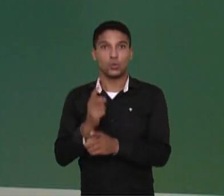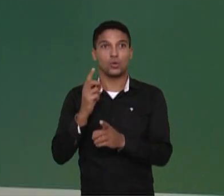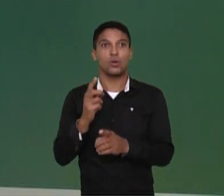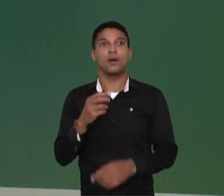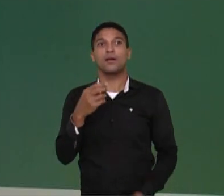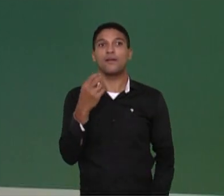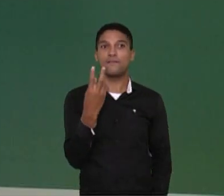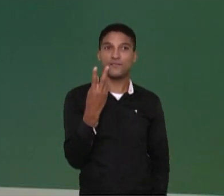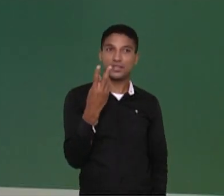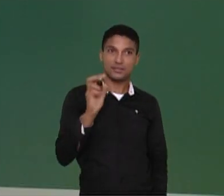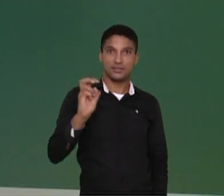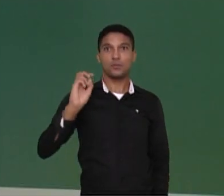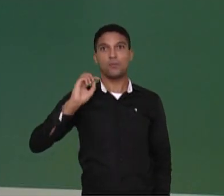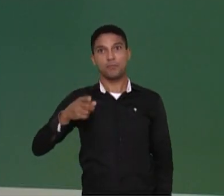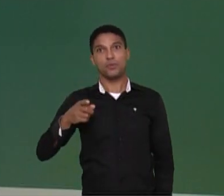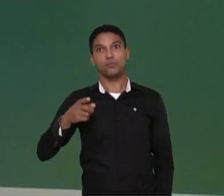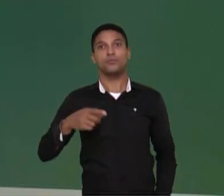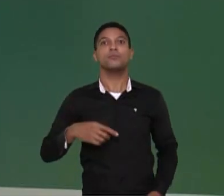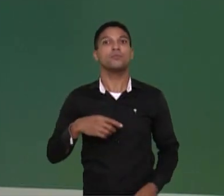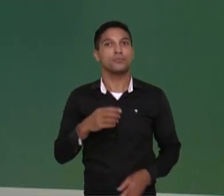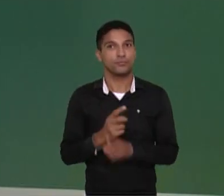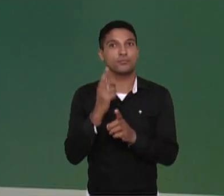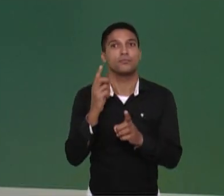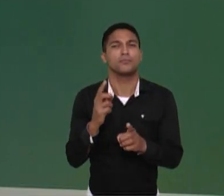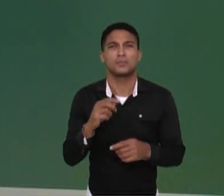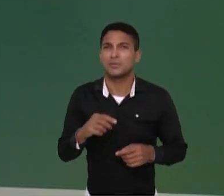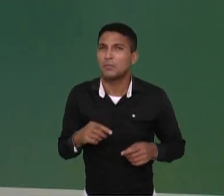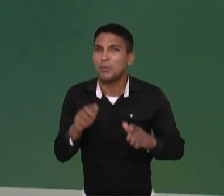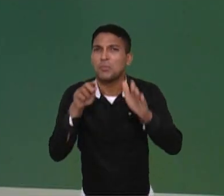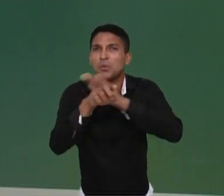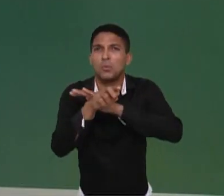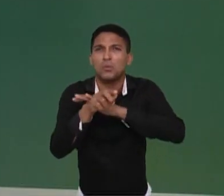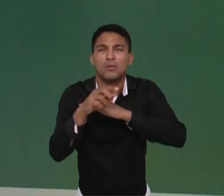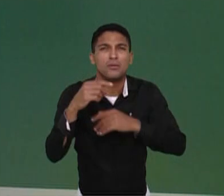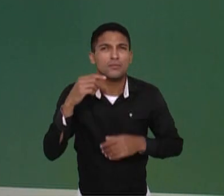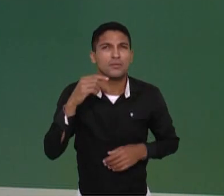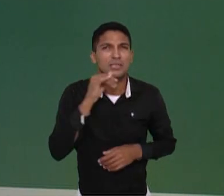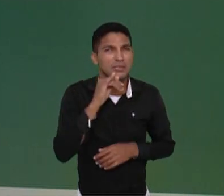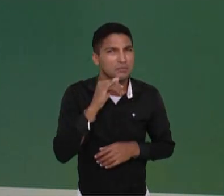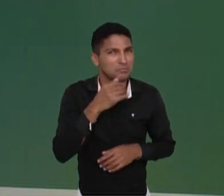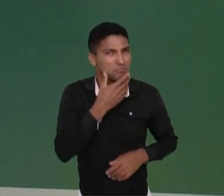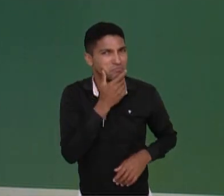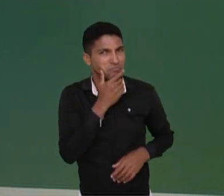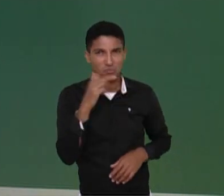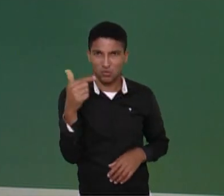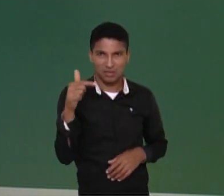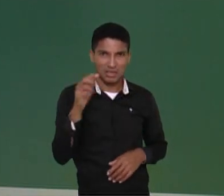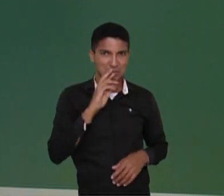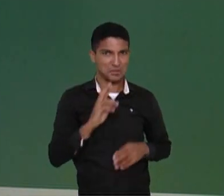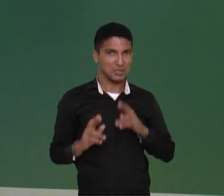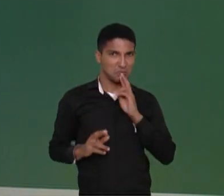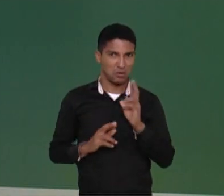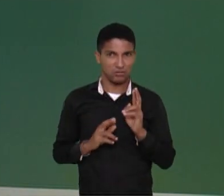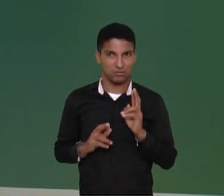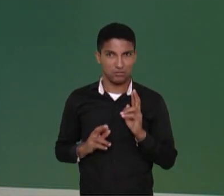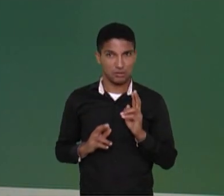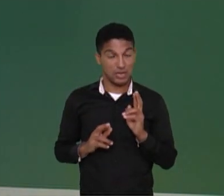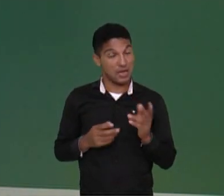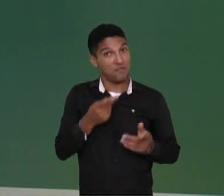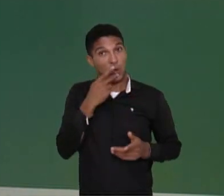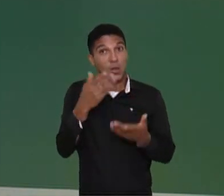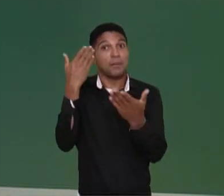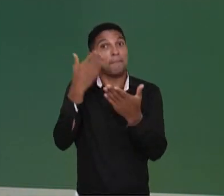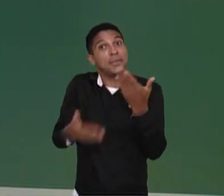Daí você vai falar assim, mas então não tem resposta? Veja, ele diz que a perda fica entre 1/5 e